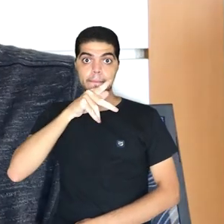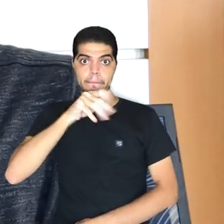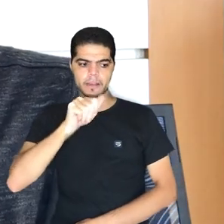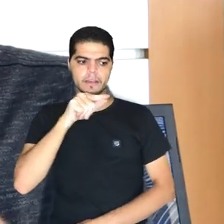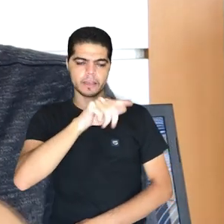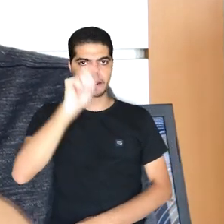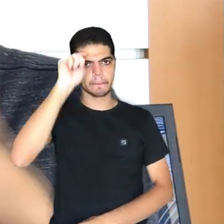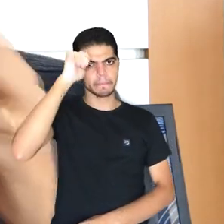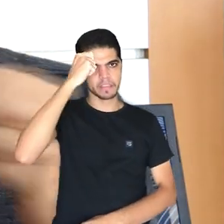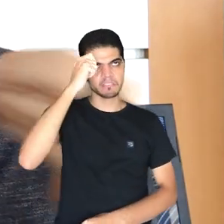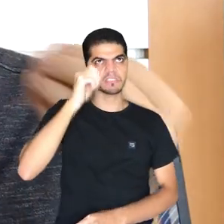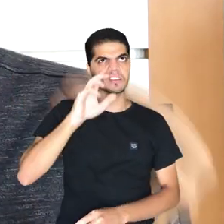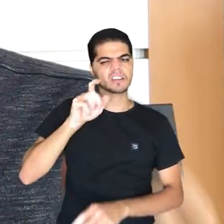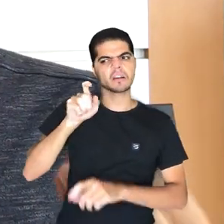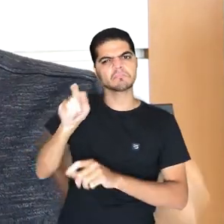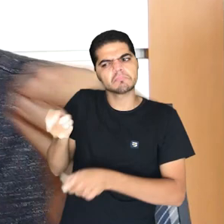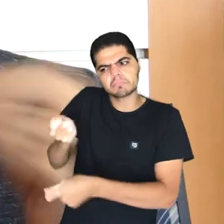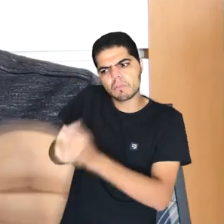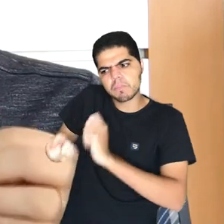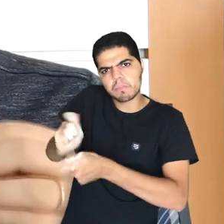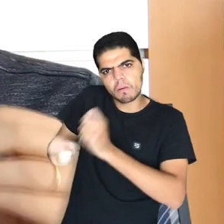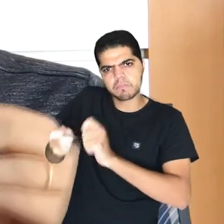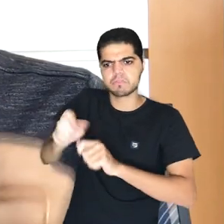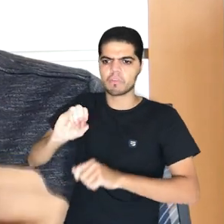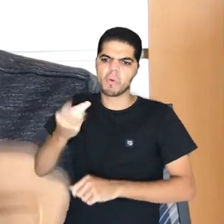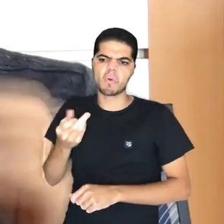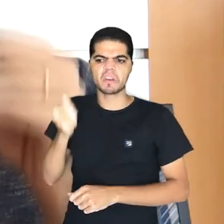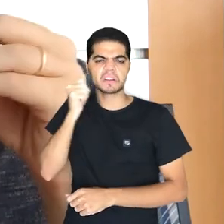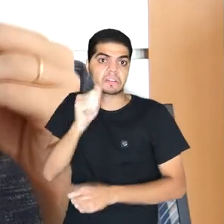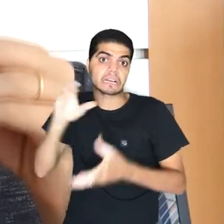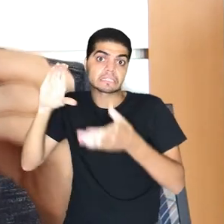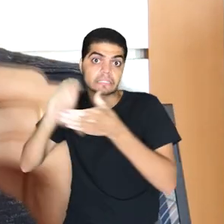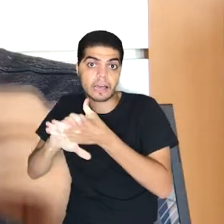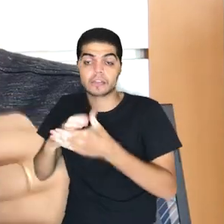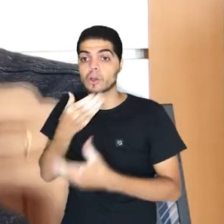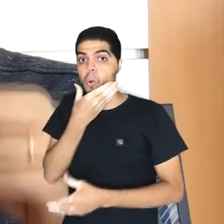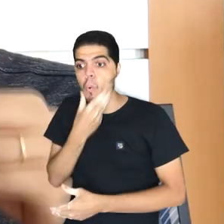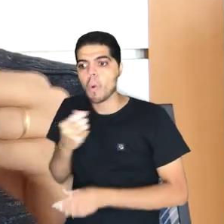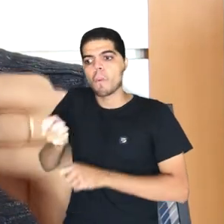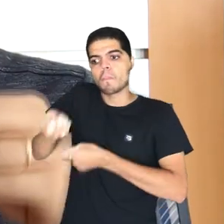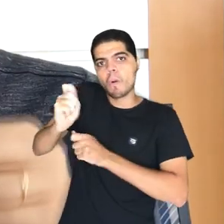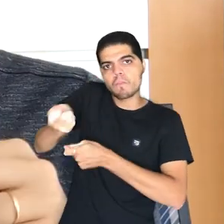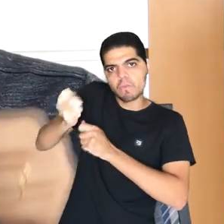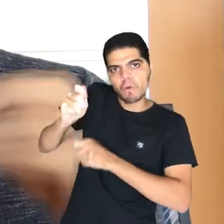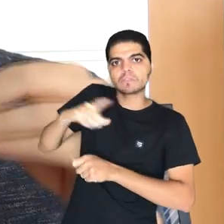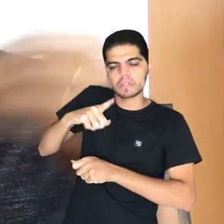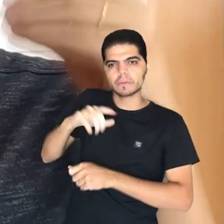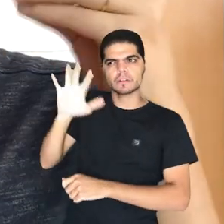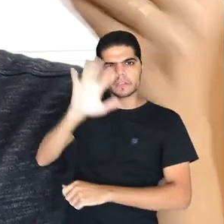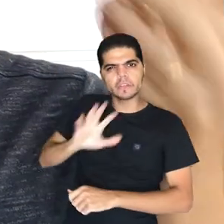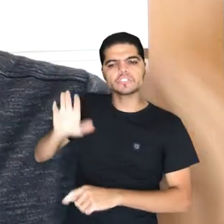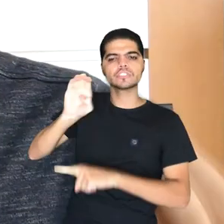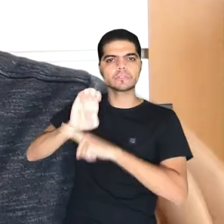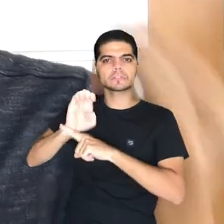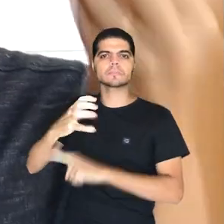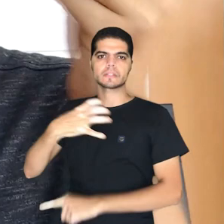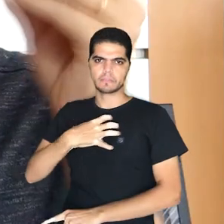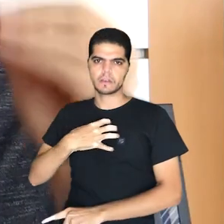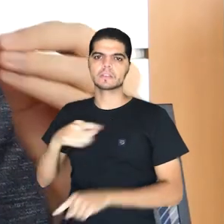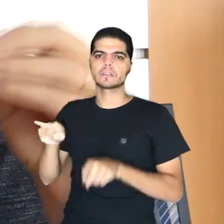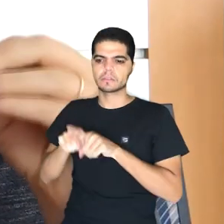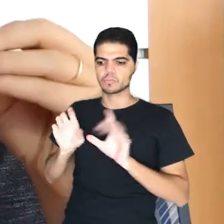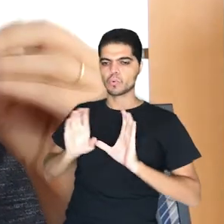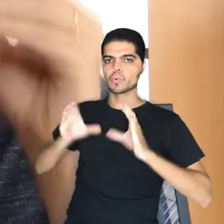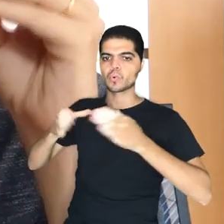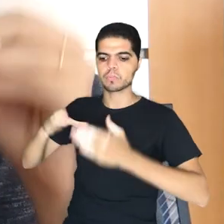ou marisqueira ou esposa de pescador na região da Bahia, e ela liderou um grupo de resistência contra os portugueses